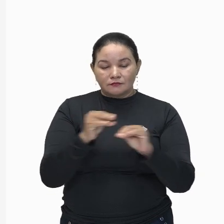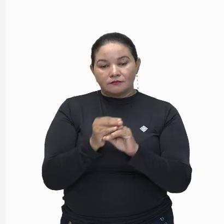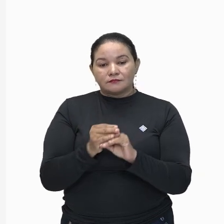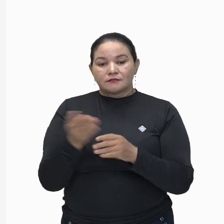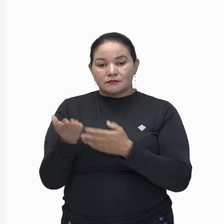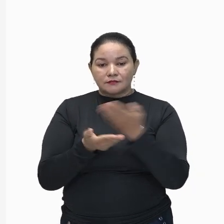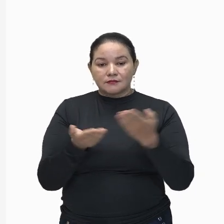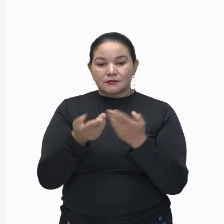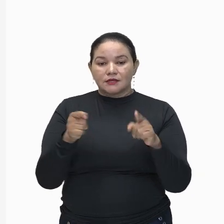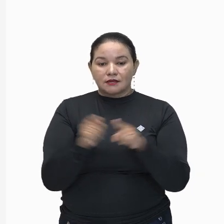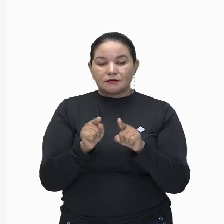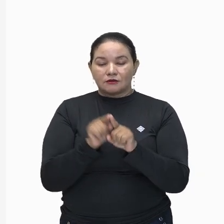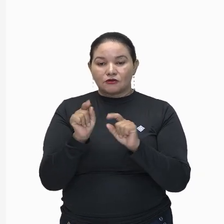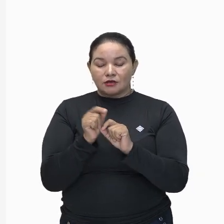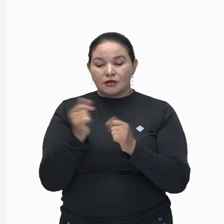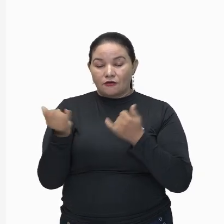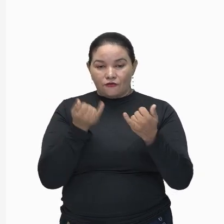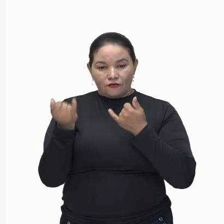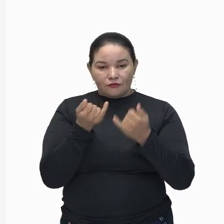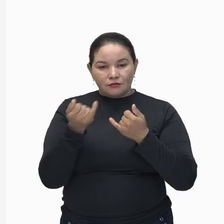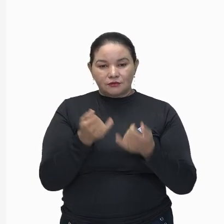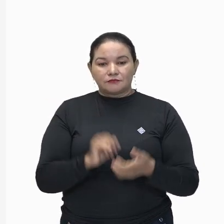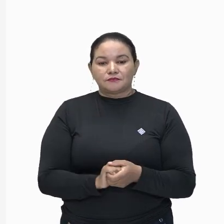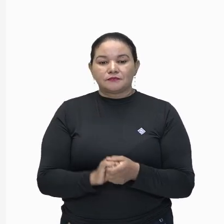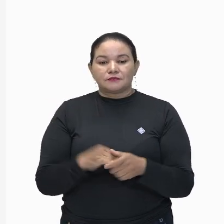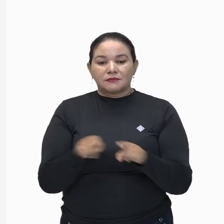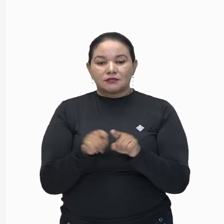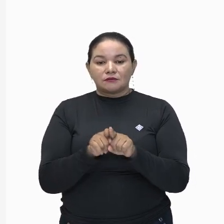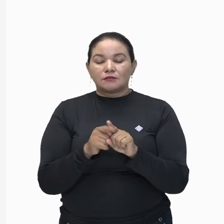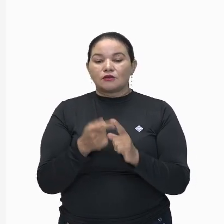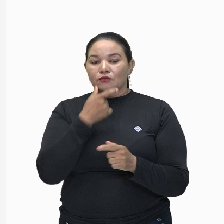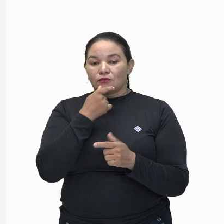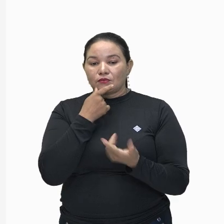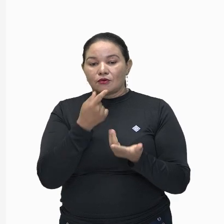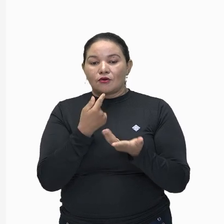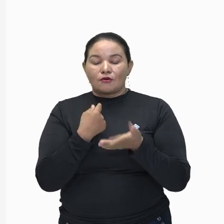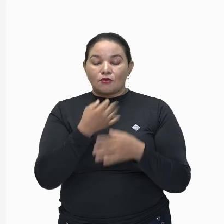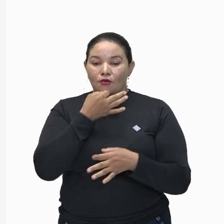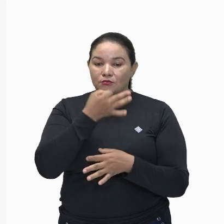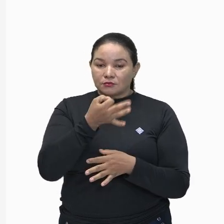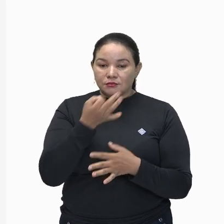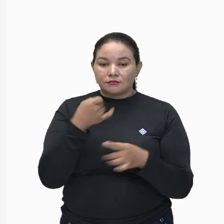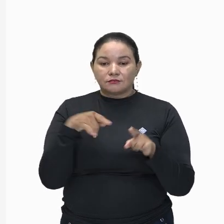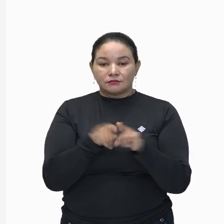da prevalência da informação. O autor se propõe a expor, a opinar